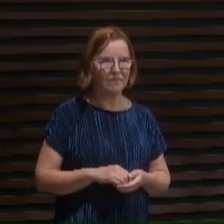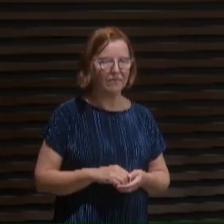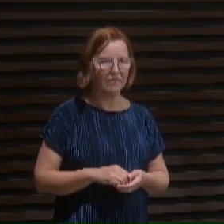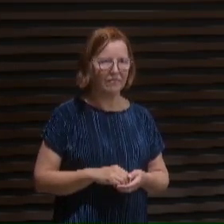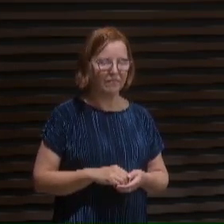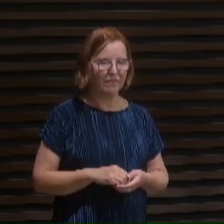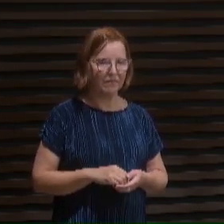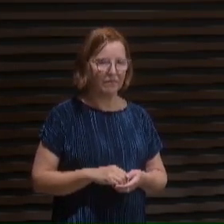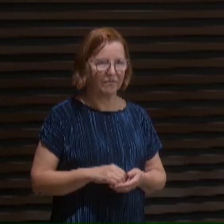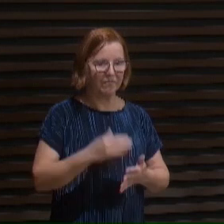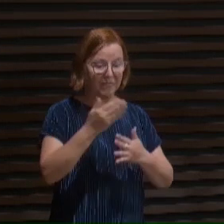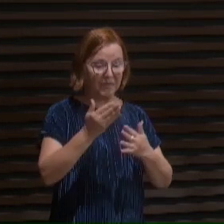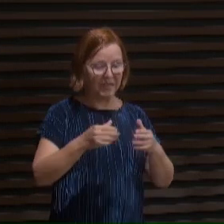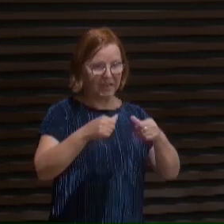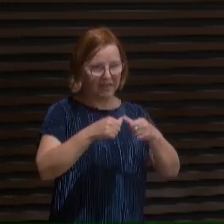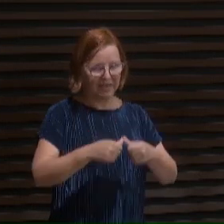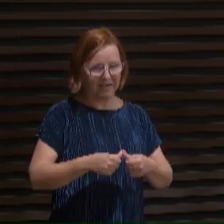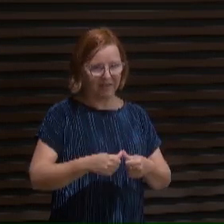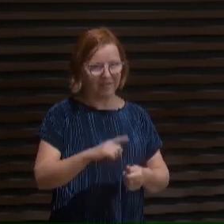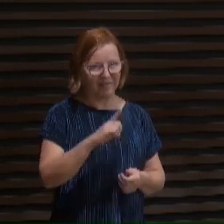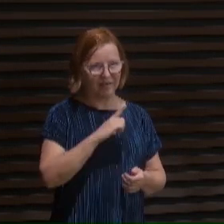Pois entre estes se encontram